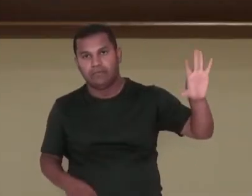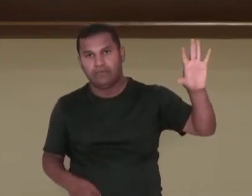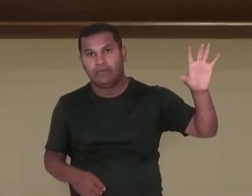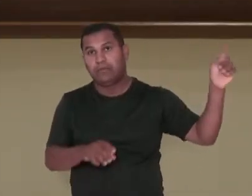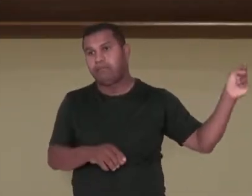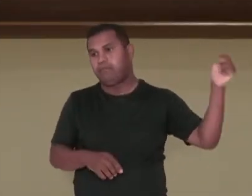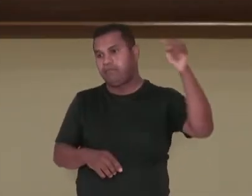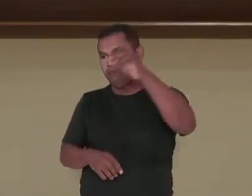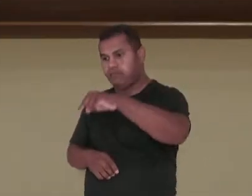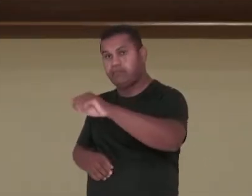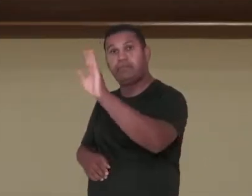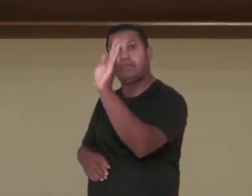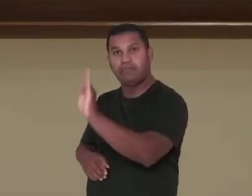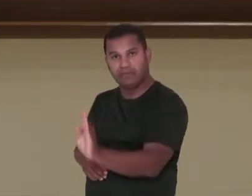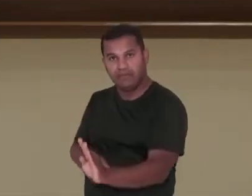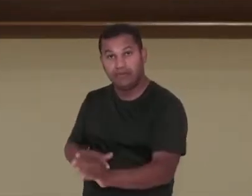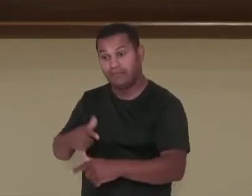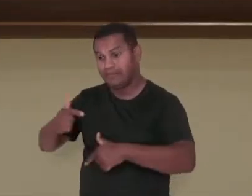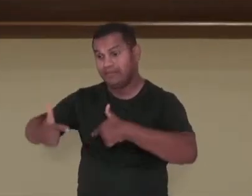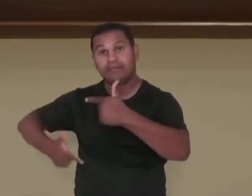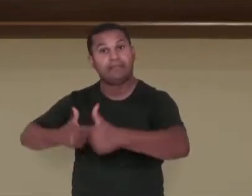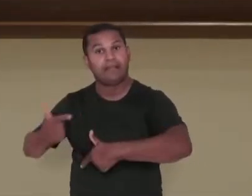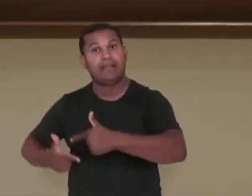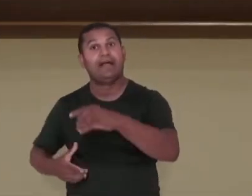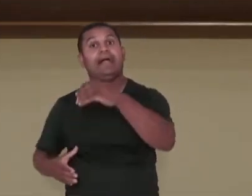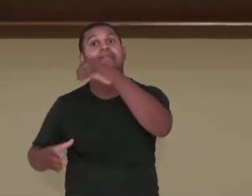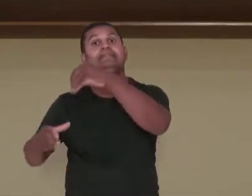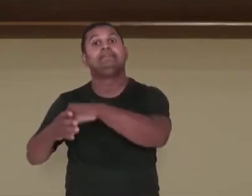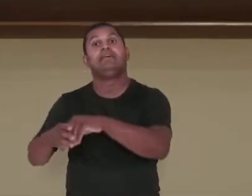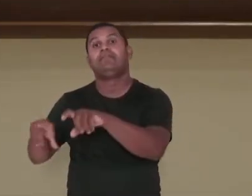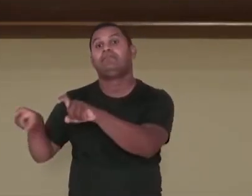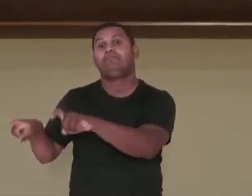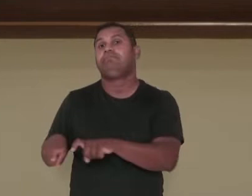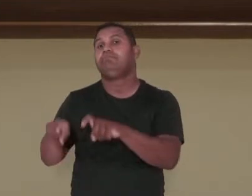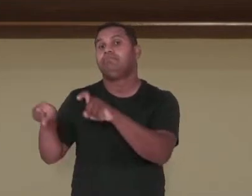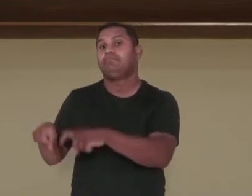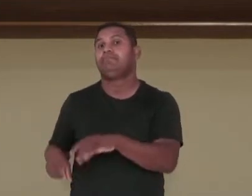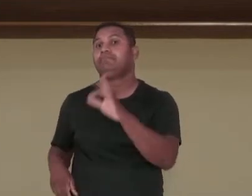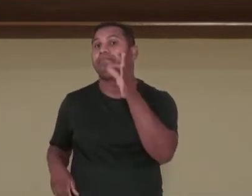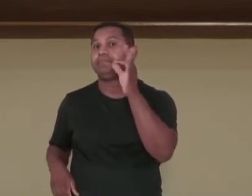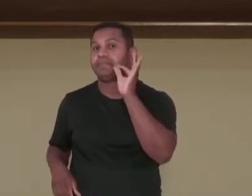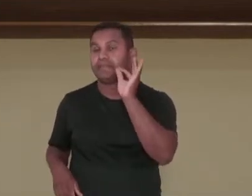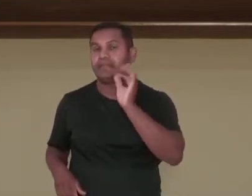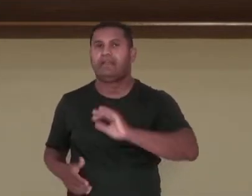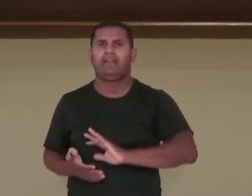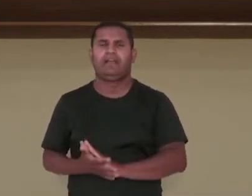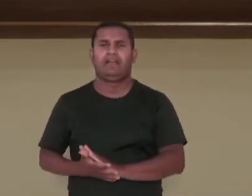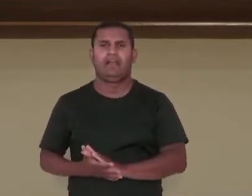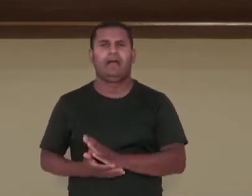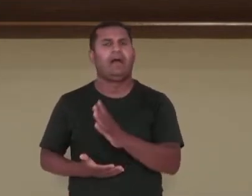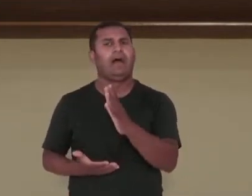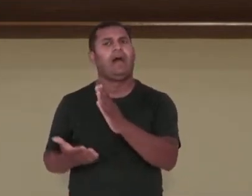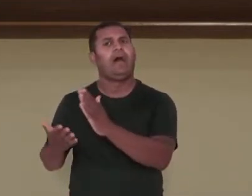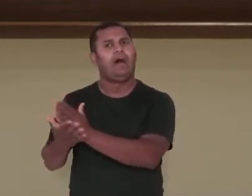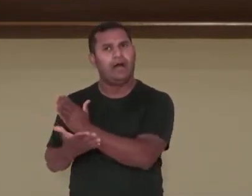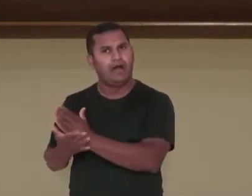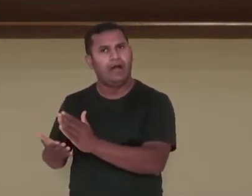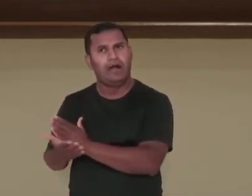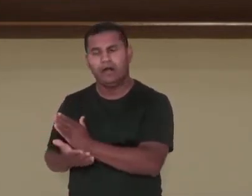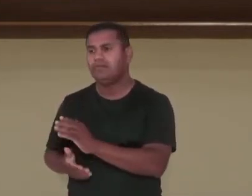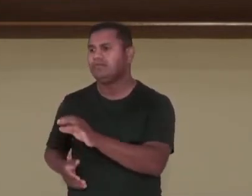desses imigrantes que vinham para trabalhar nas lavouras acabaram então também trabalhando nessa